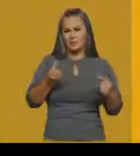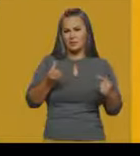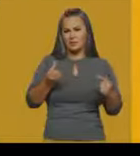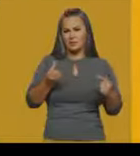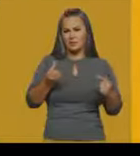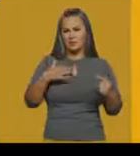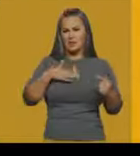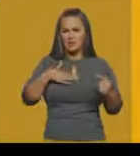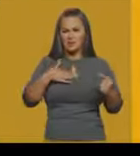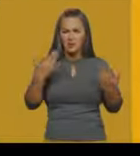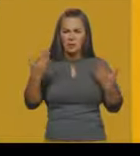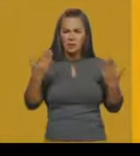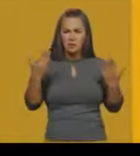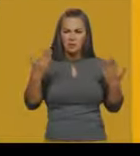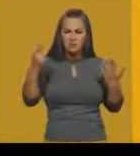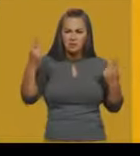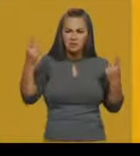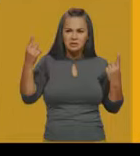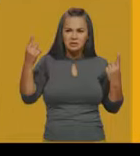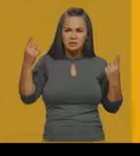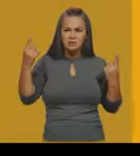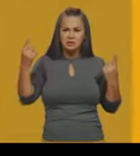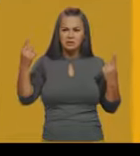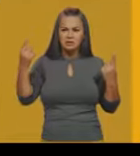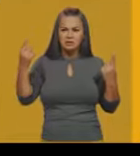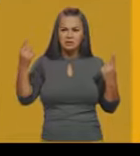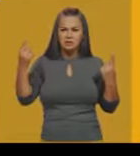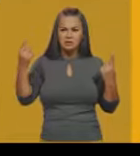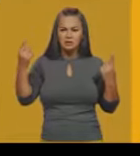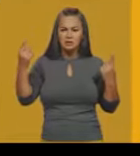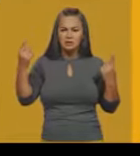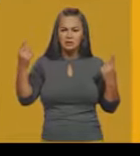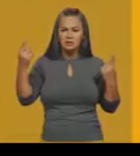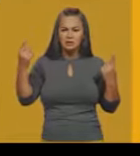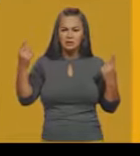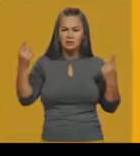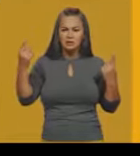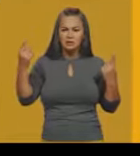Gostou? 1 mais 4, 5. Opa, sigo.